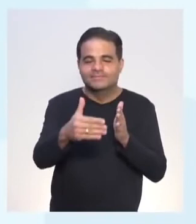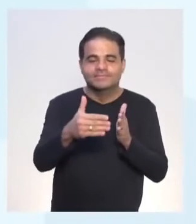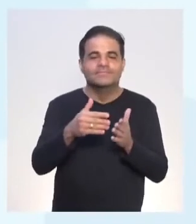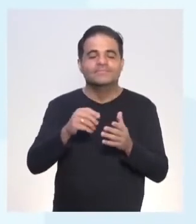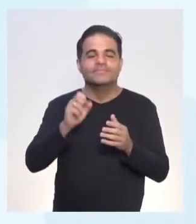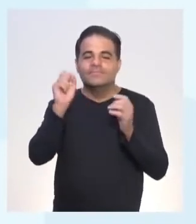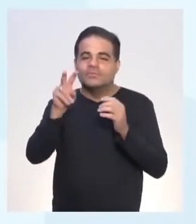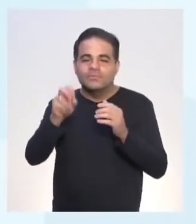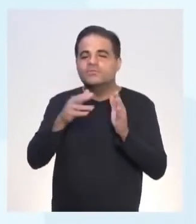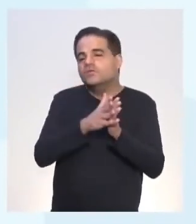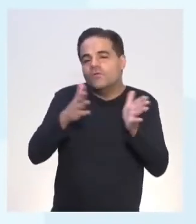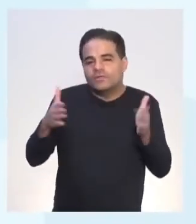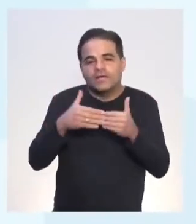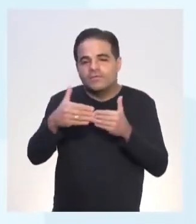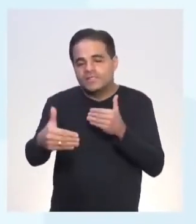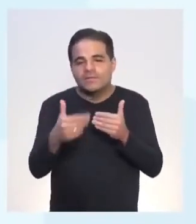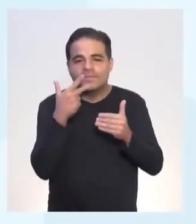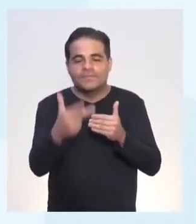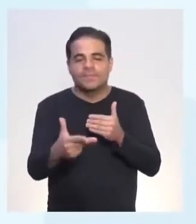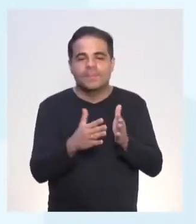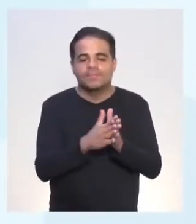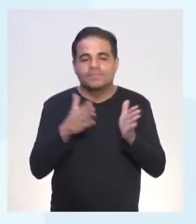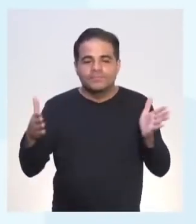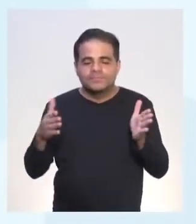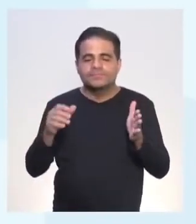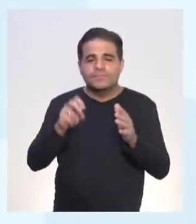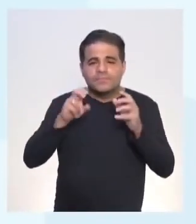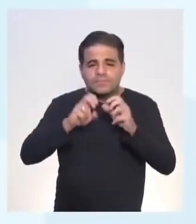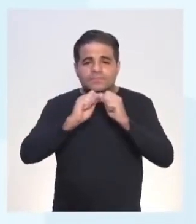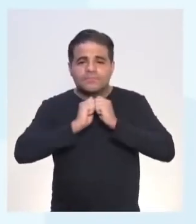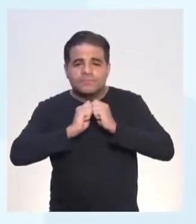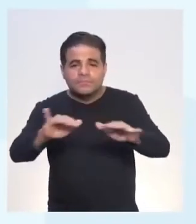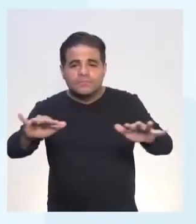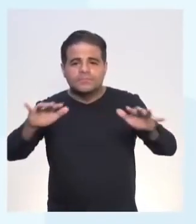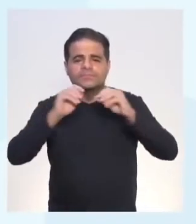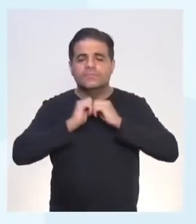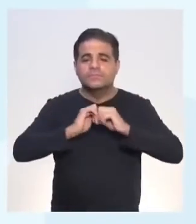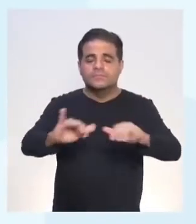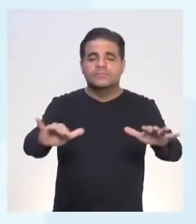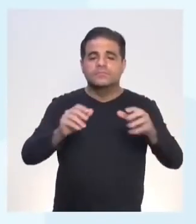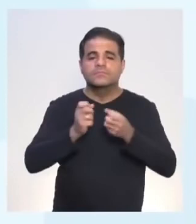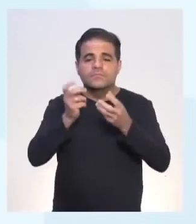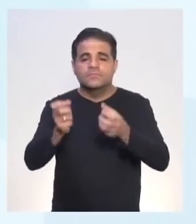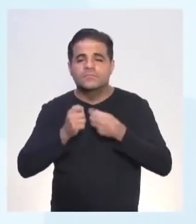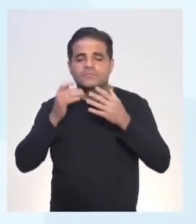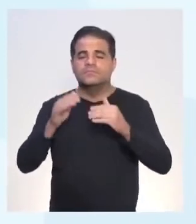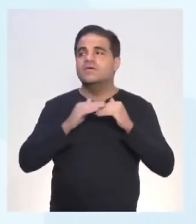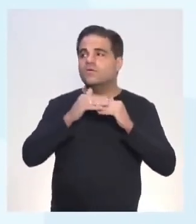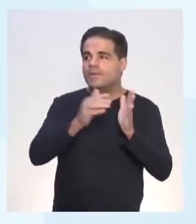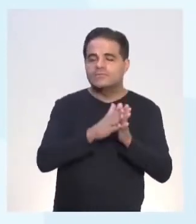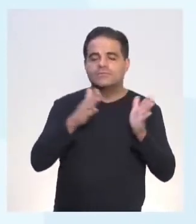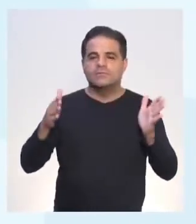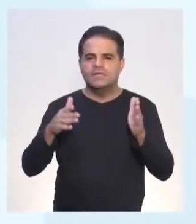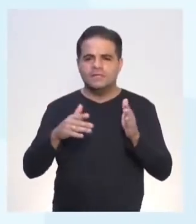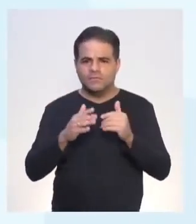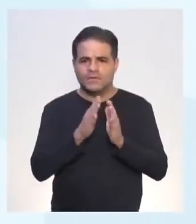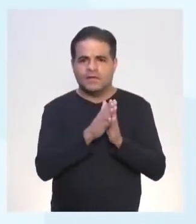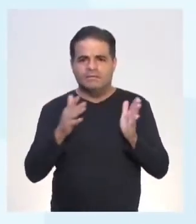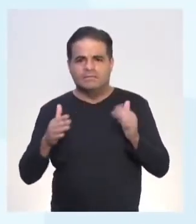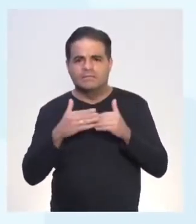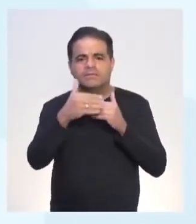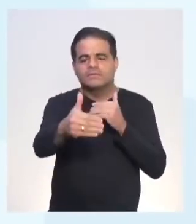A infodemia, o que seria isso? A propagação, a pandemia da informação. Mas não da informação boa,